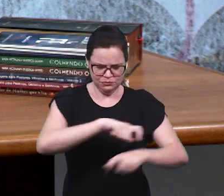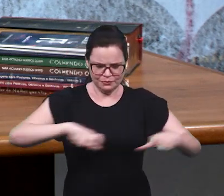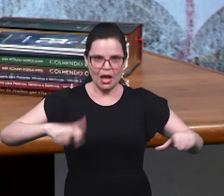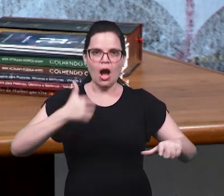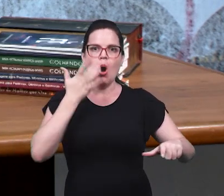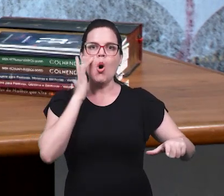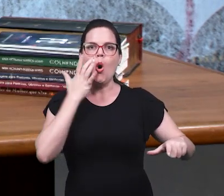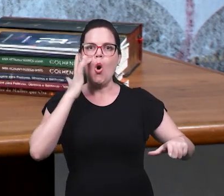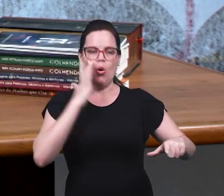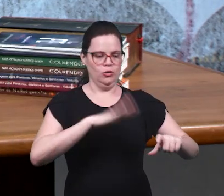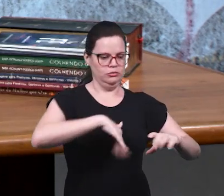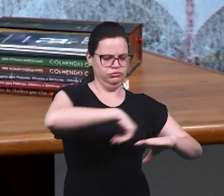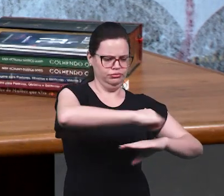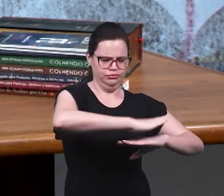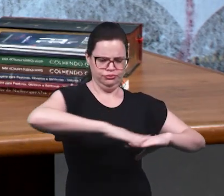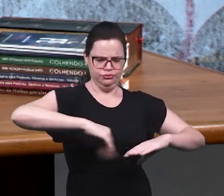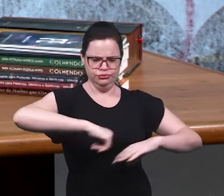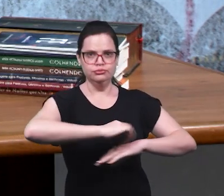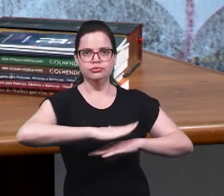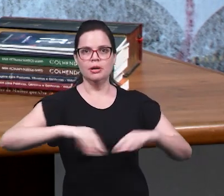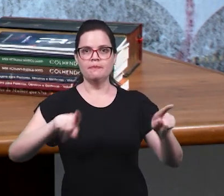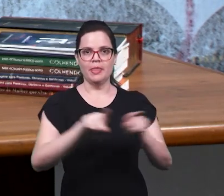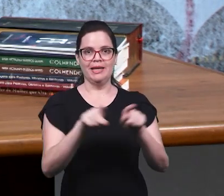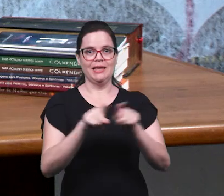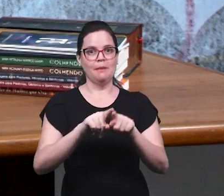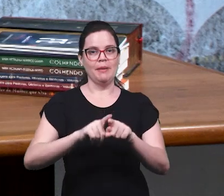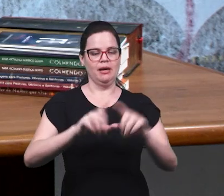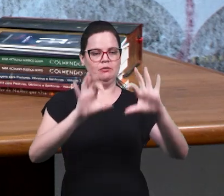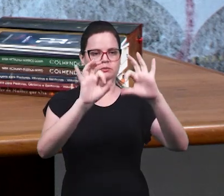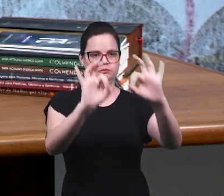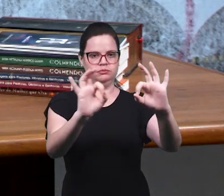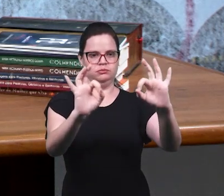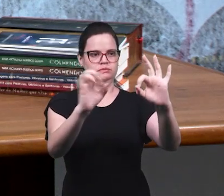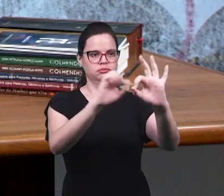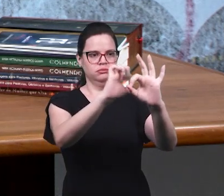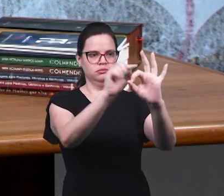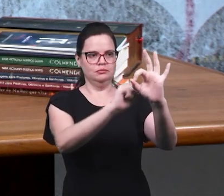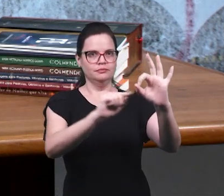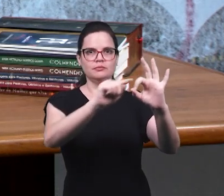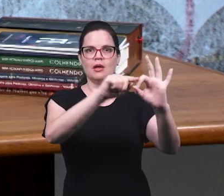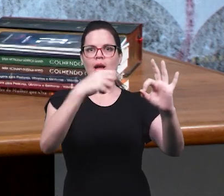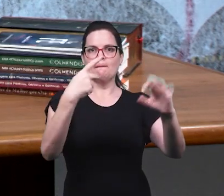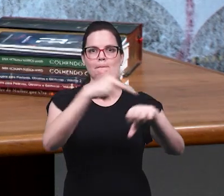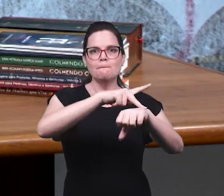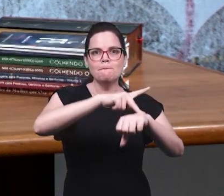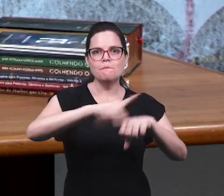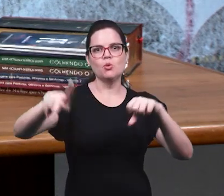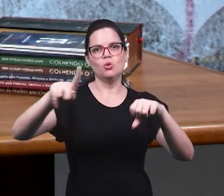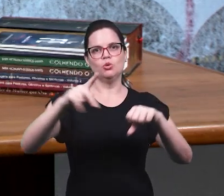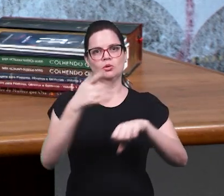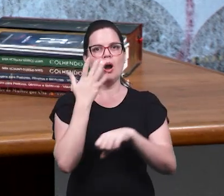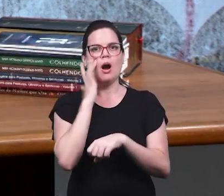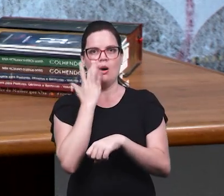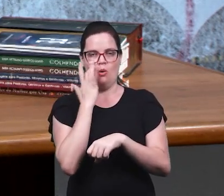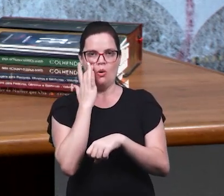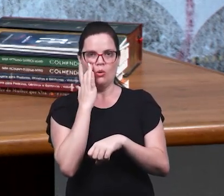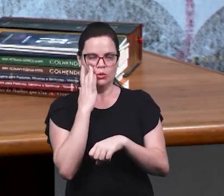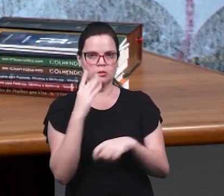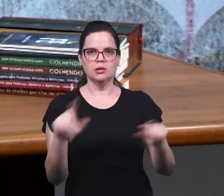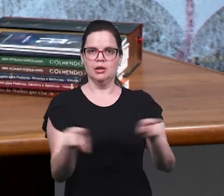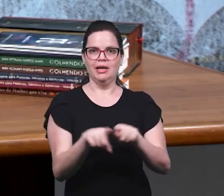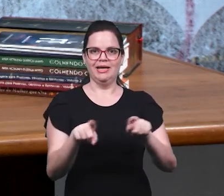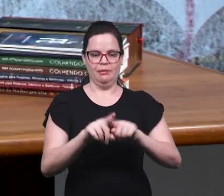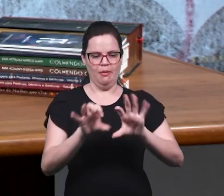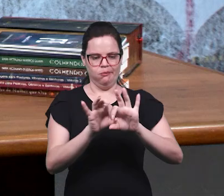suas argolas, para meter por elas as barras. Também as barras as cobrirás de